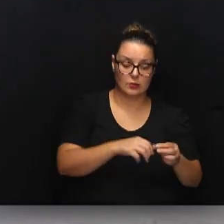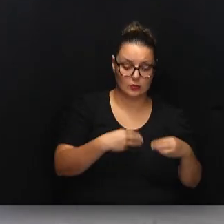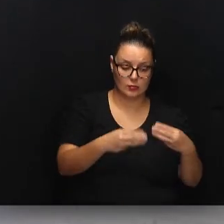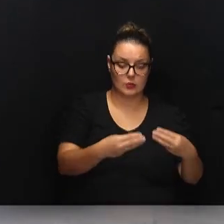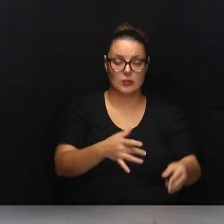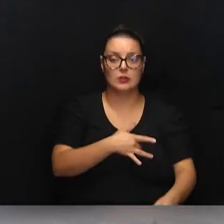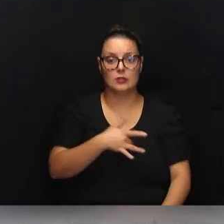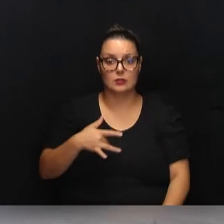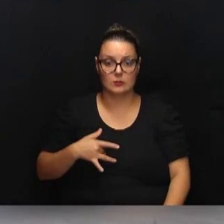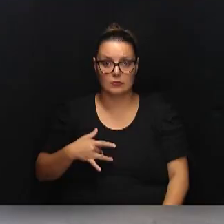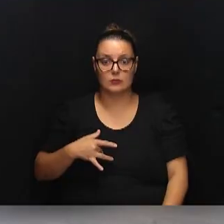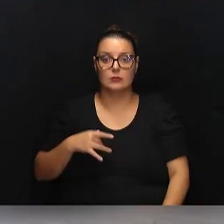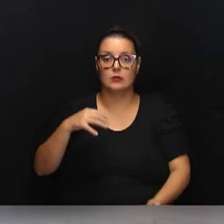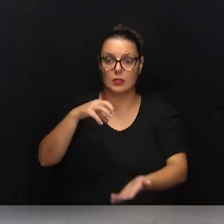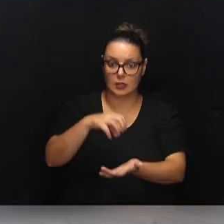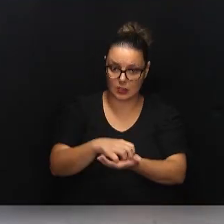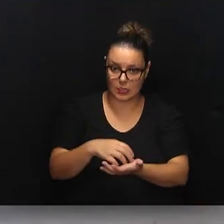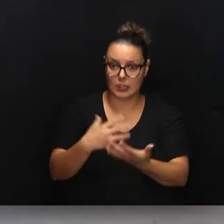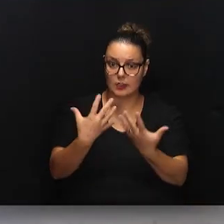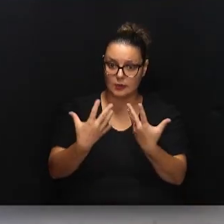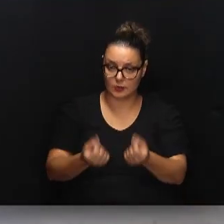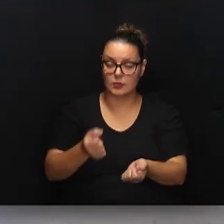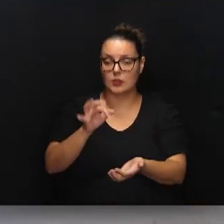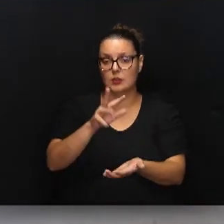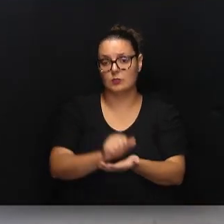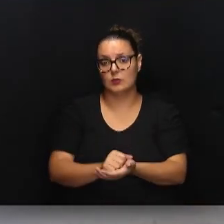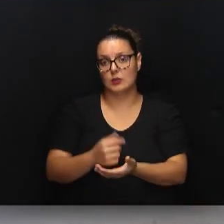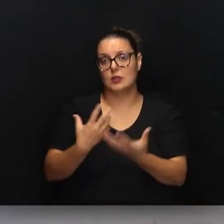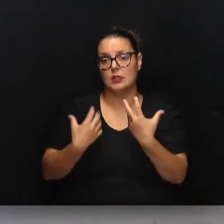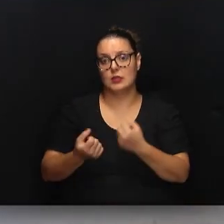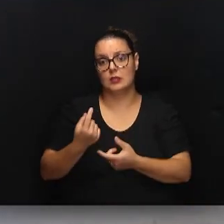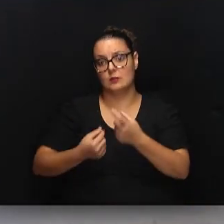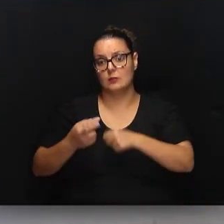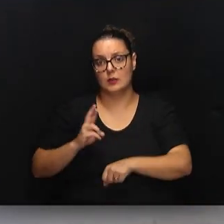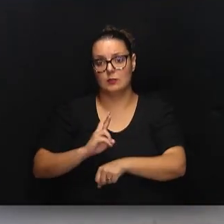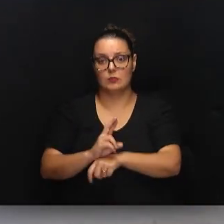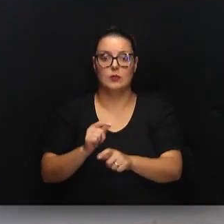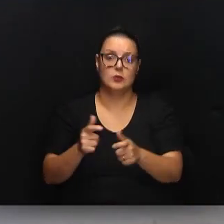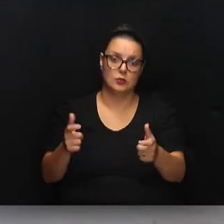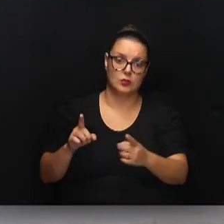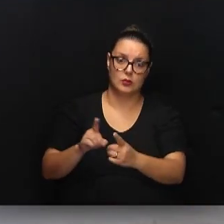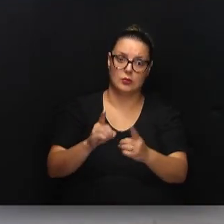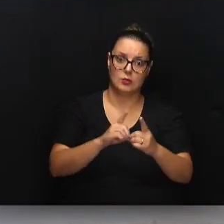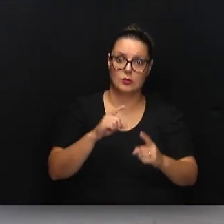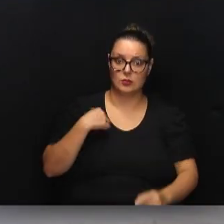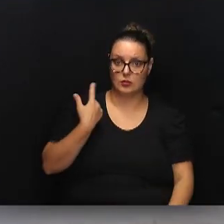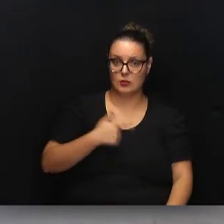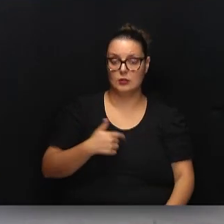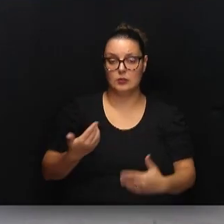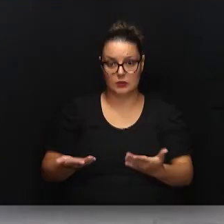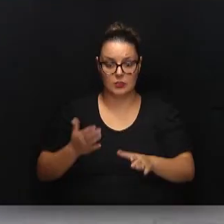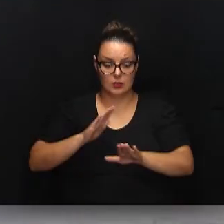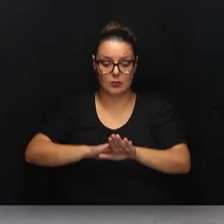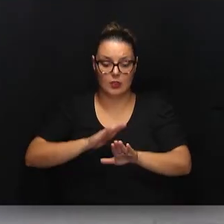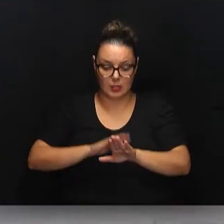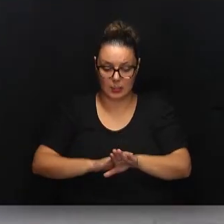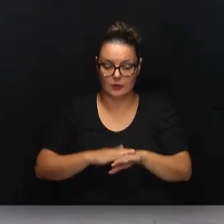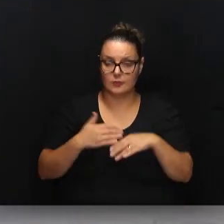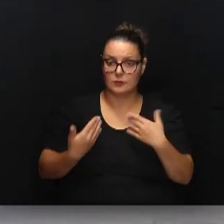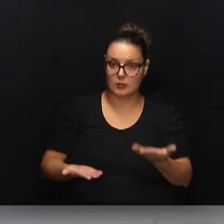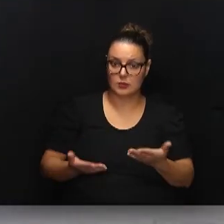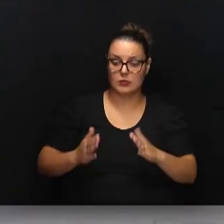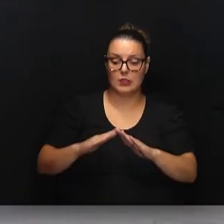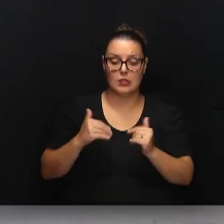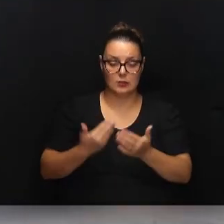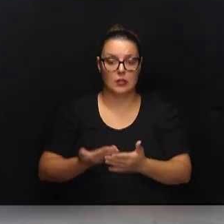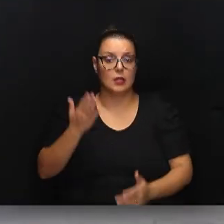poder ser um dos centros cadastrado e receber esse recurso para a gente aumentar os nossos atendimentos. Então a função desse requerimento